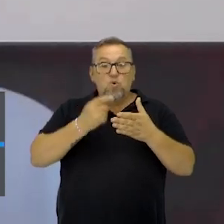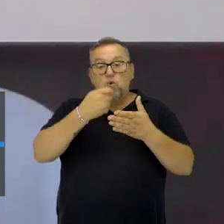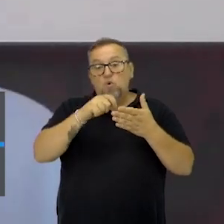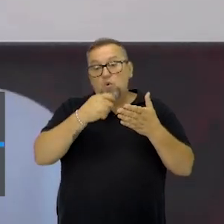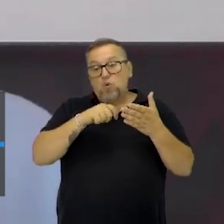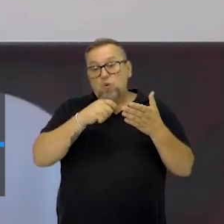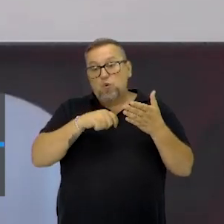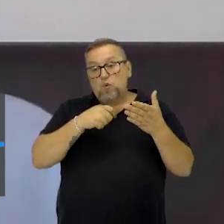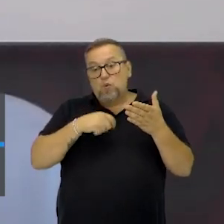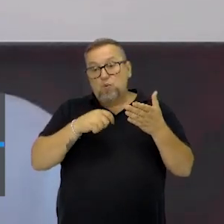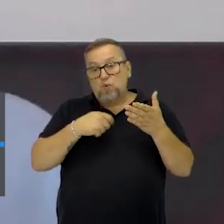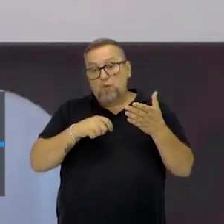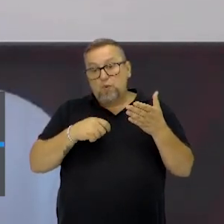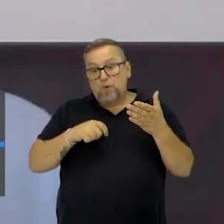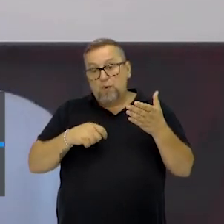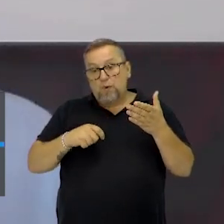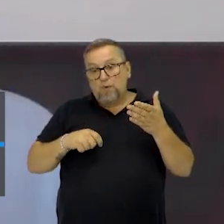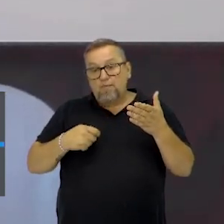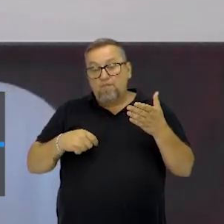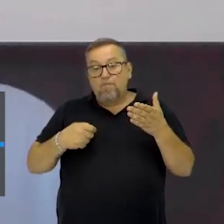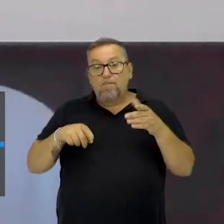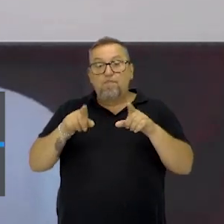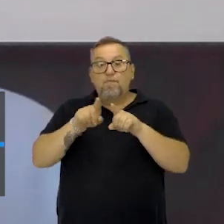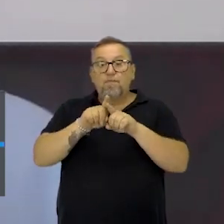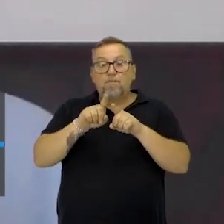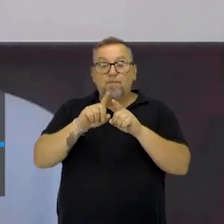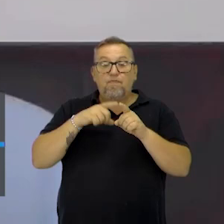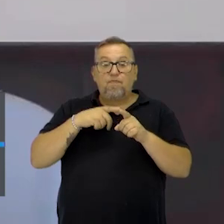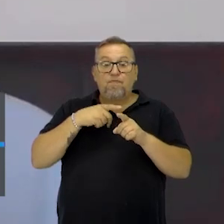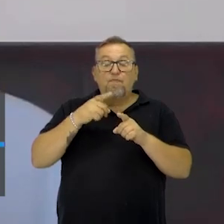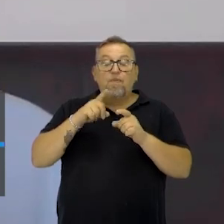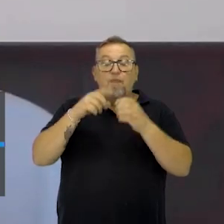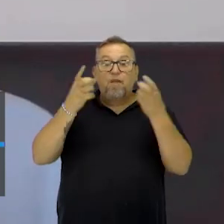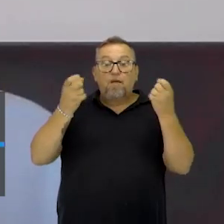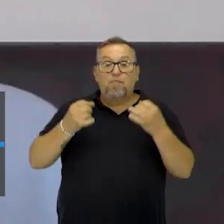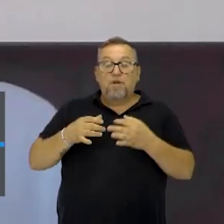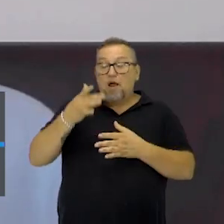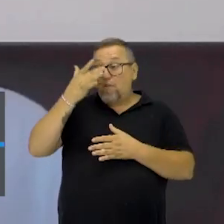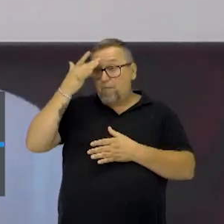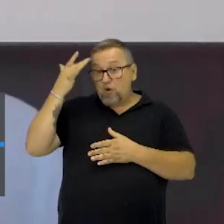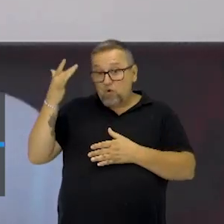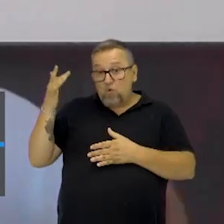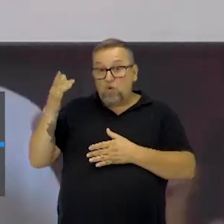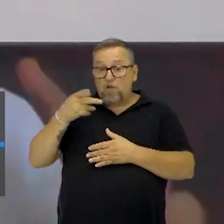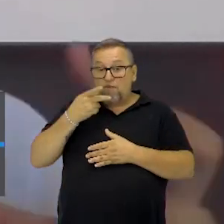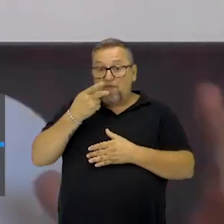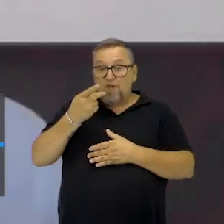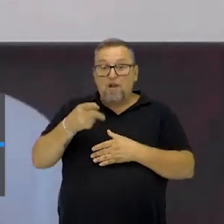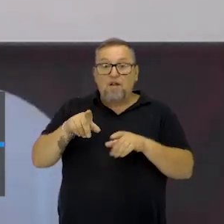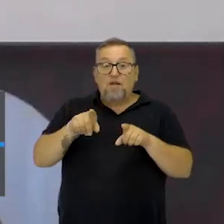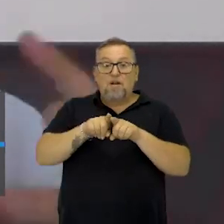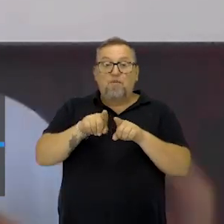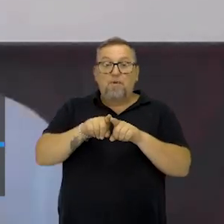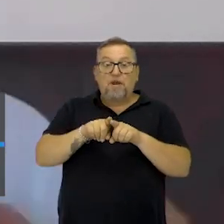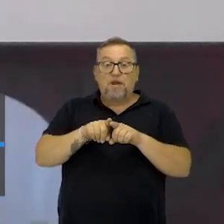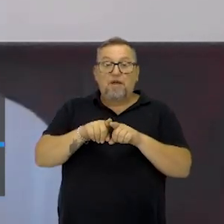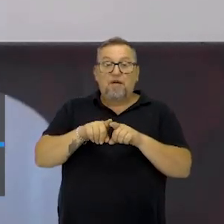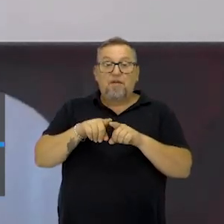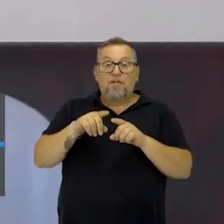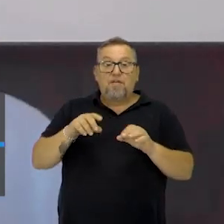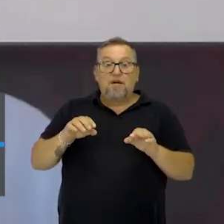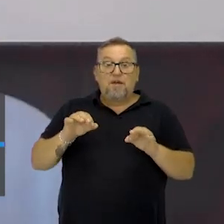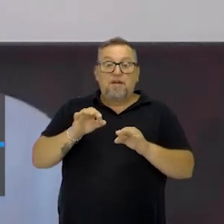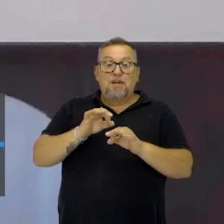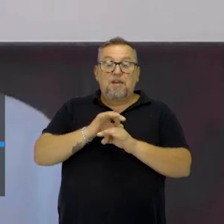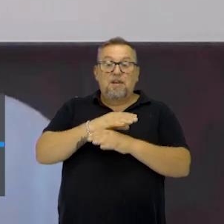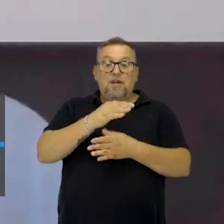trazer dados estatísticos, onde nós podemos trazer a voz do especialista, né? E a conclusão é quando você vai fechar,